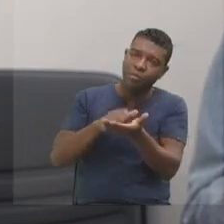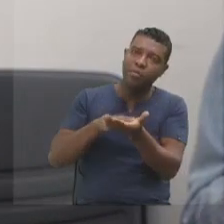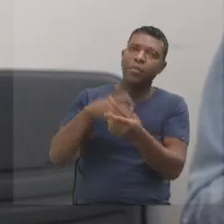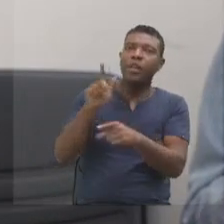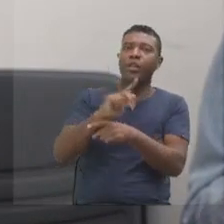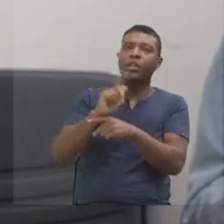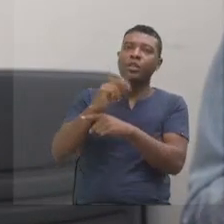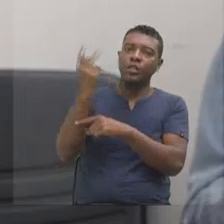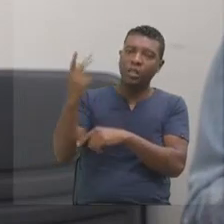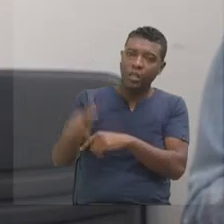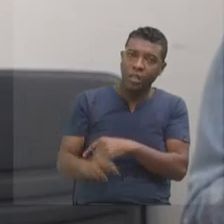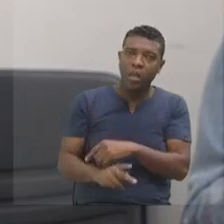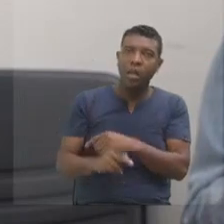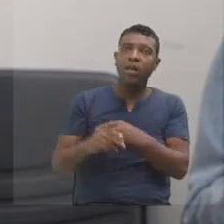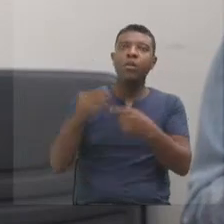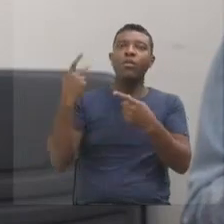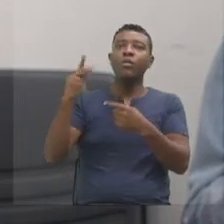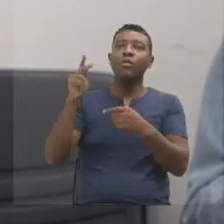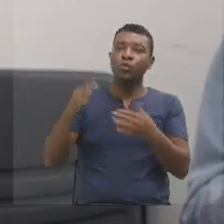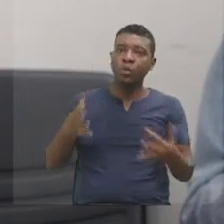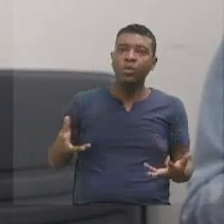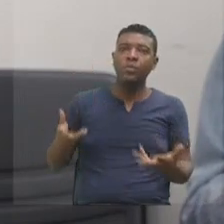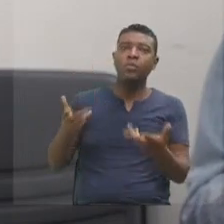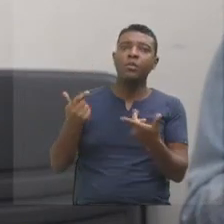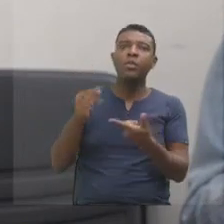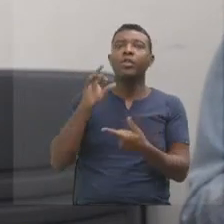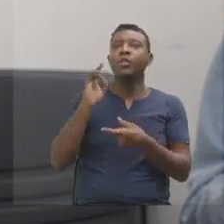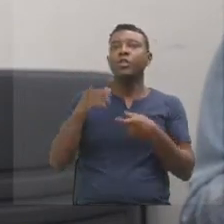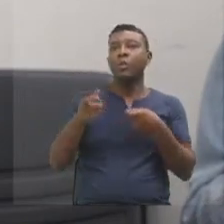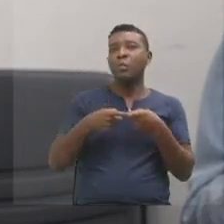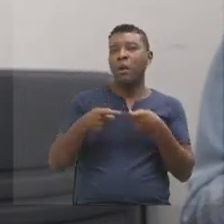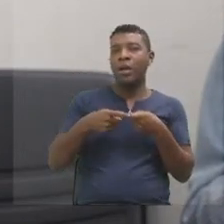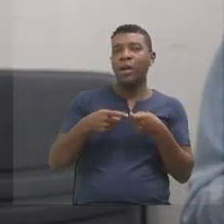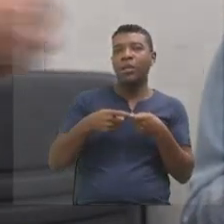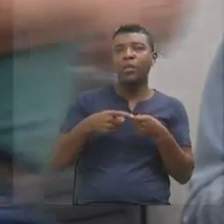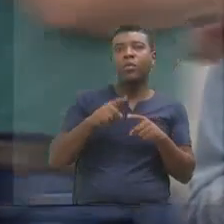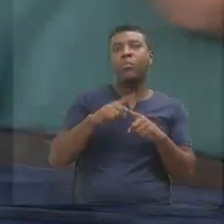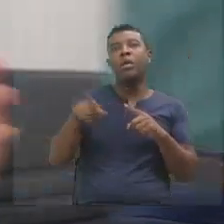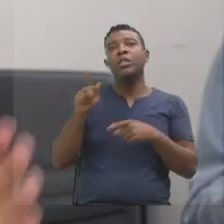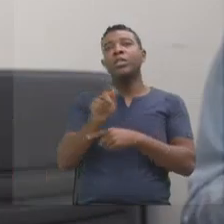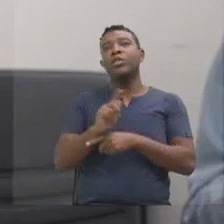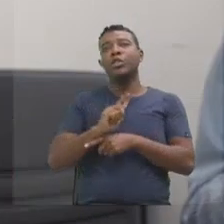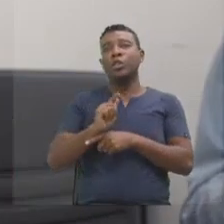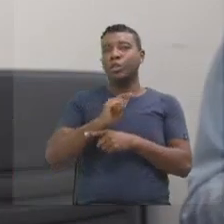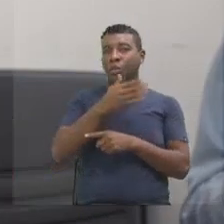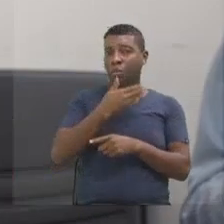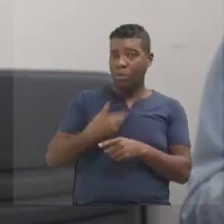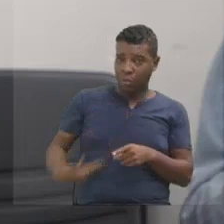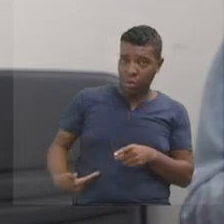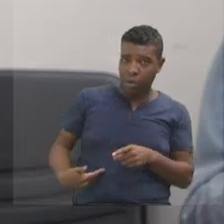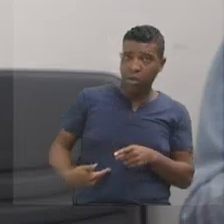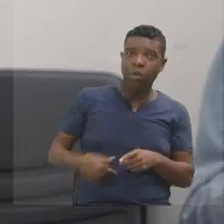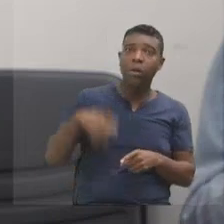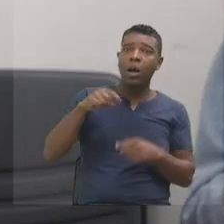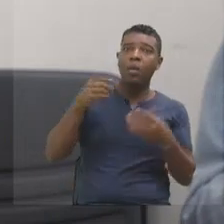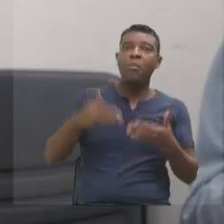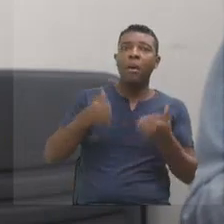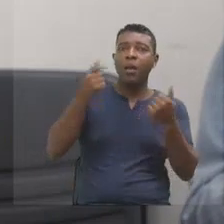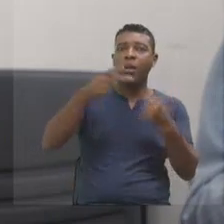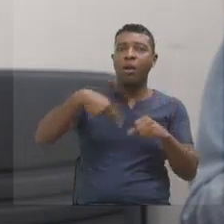é a sua qualificação não só de médico como gestor público um dos melhores do nosso